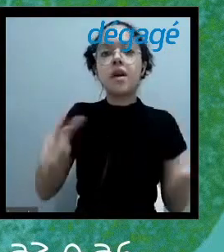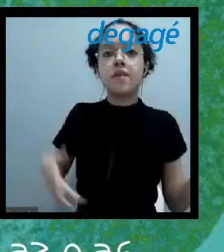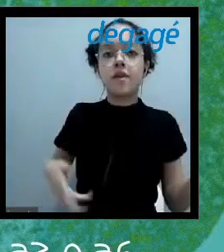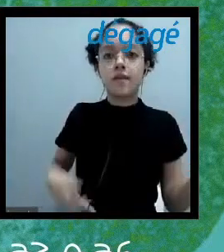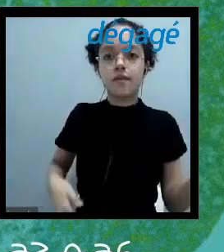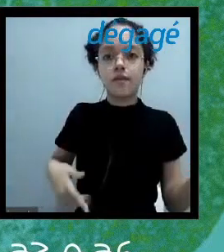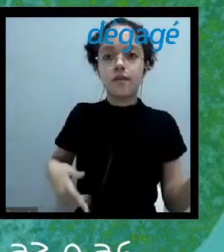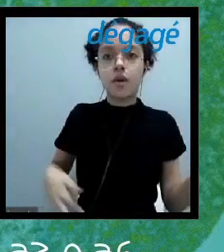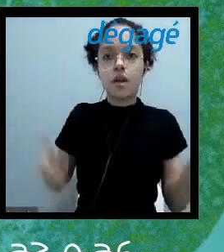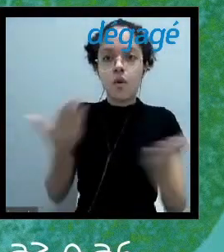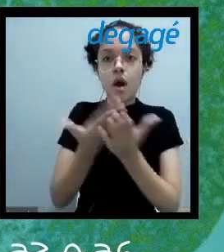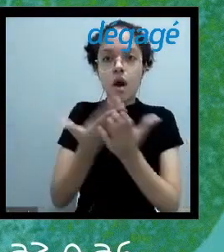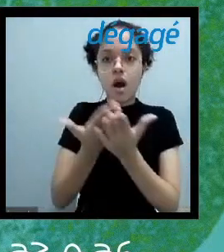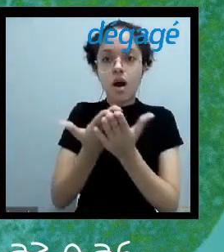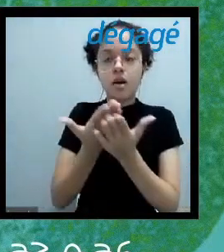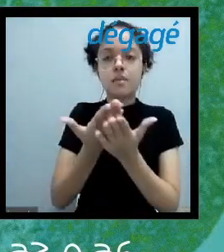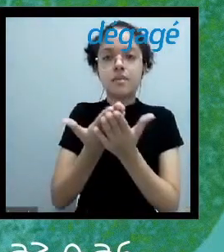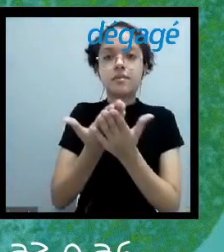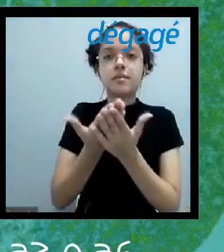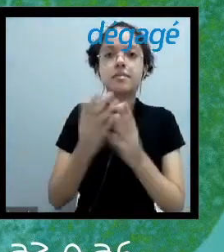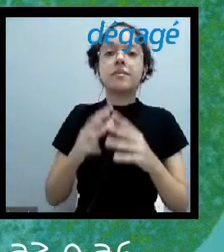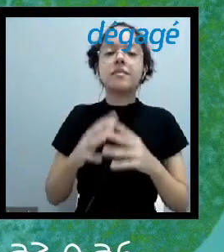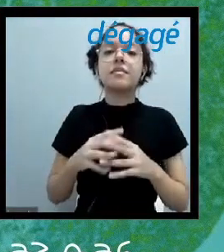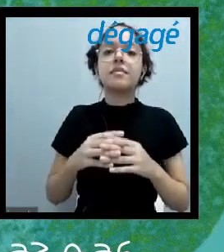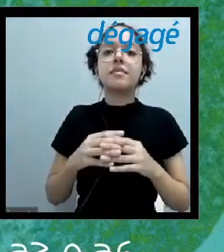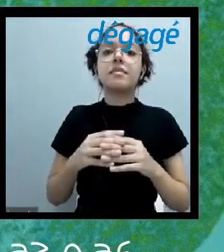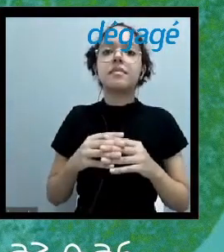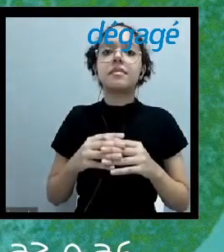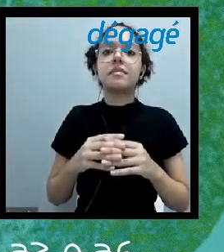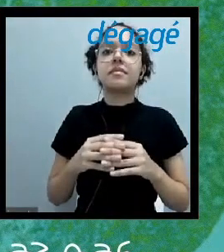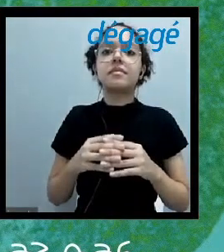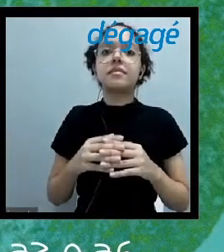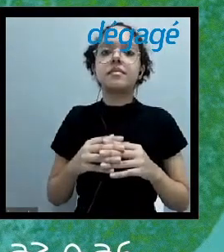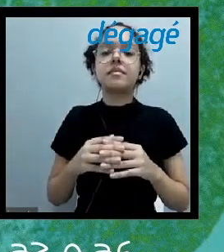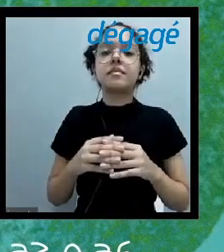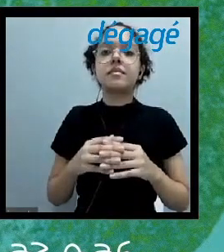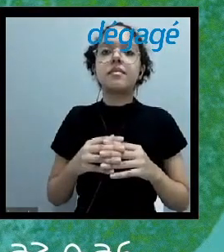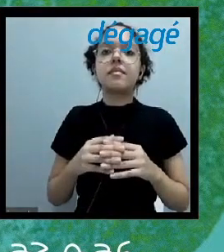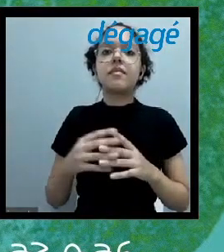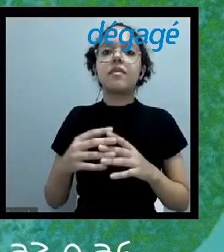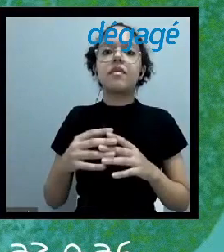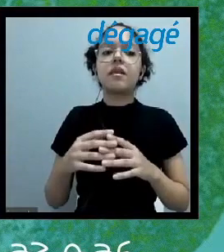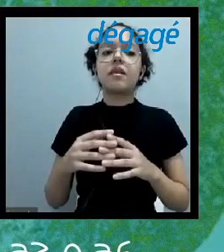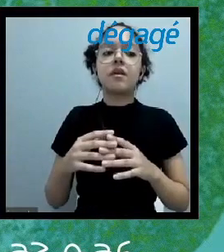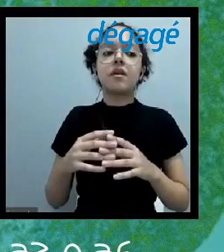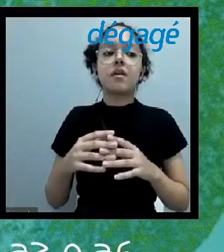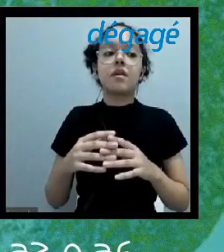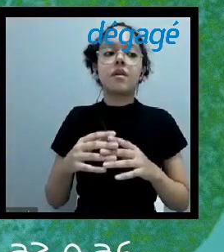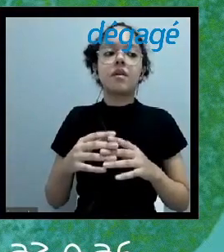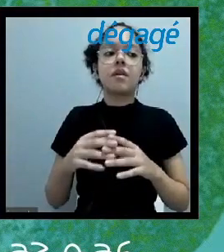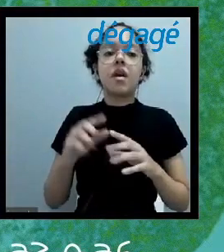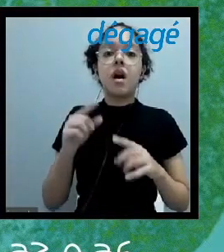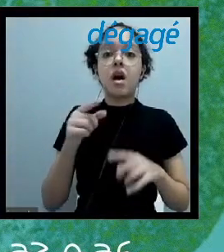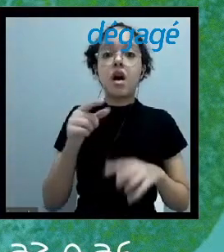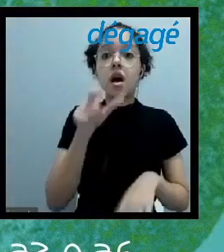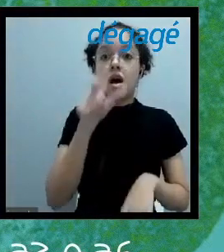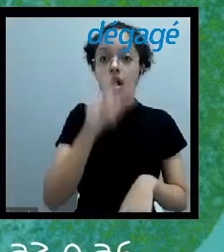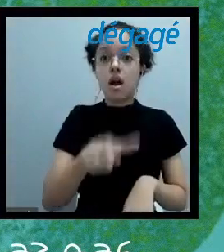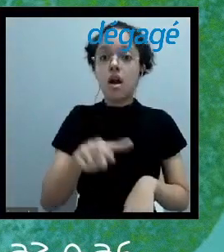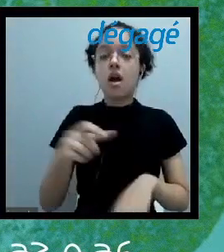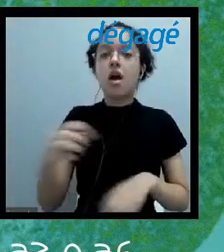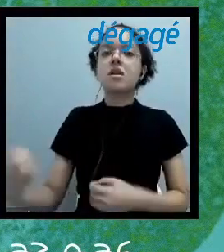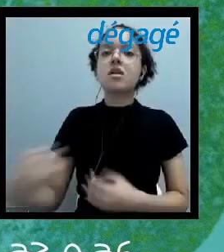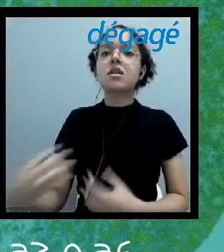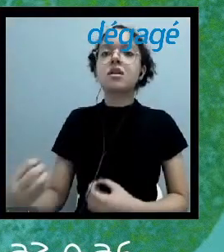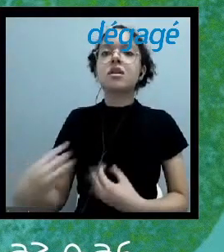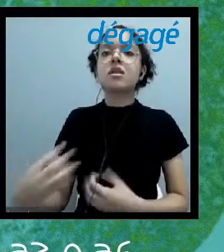no pescoço, a gente percebia que ele estava nos ensinando, né? Ele estava nos ensinando a como interagir,